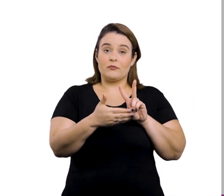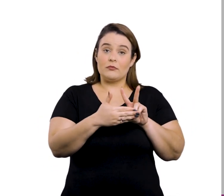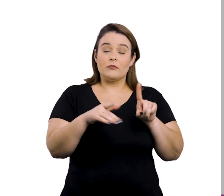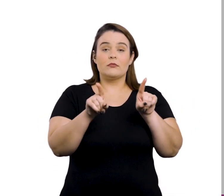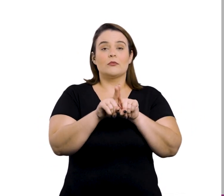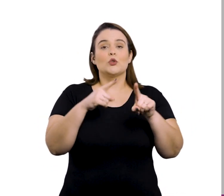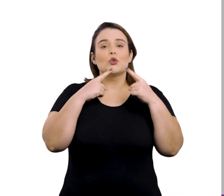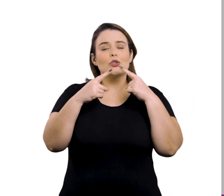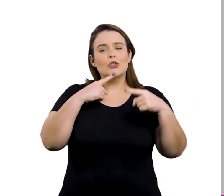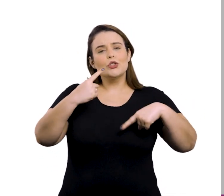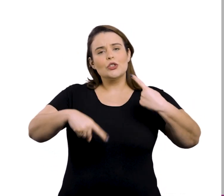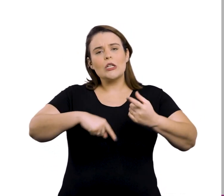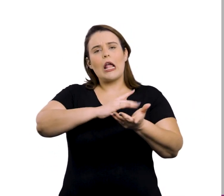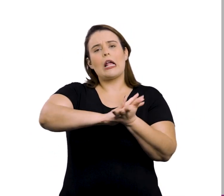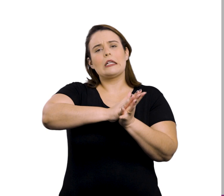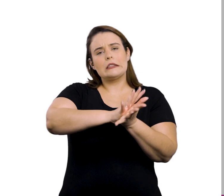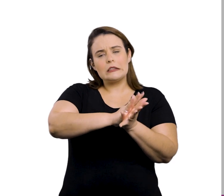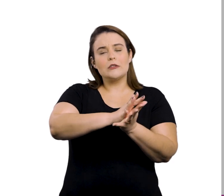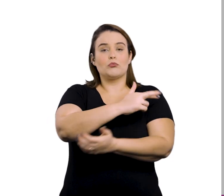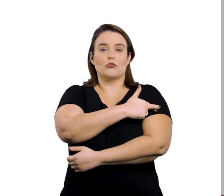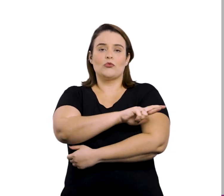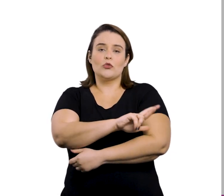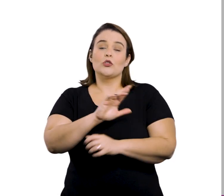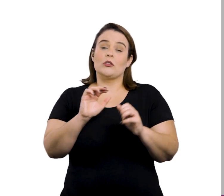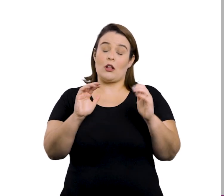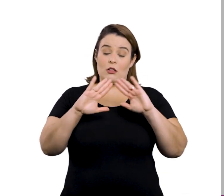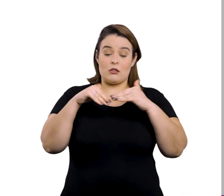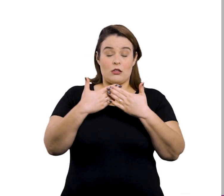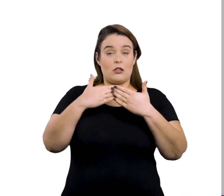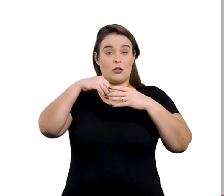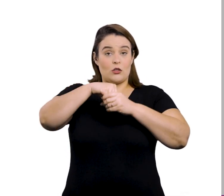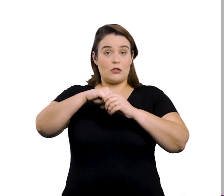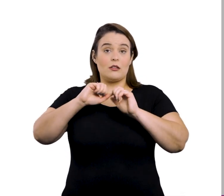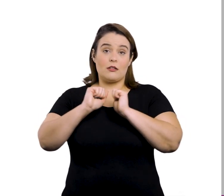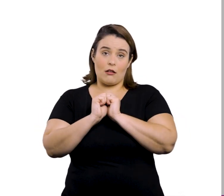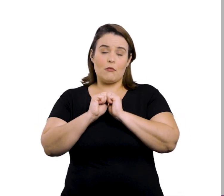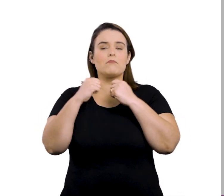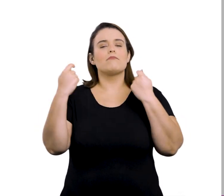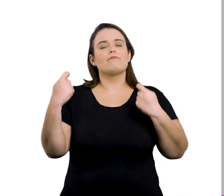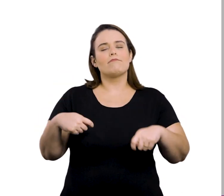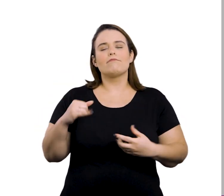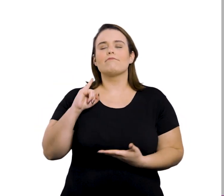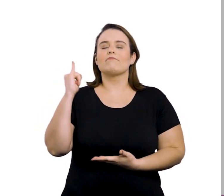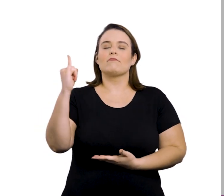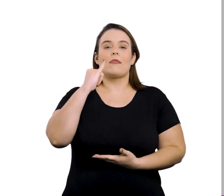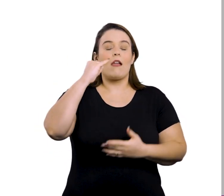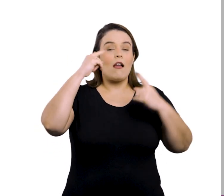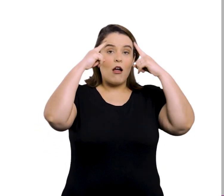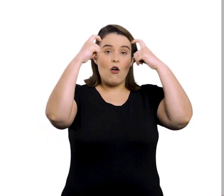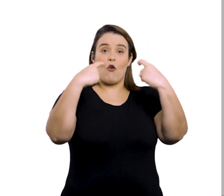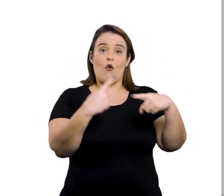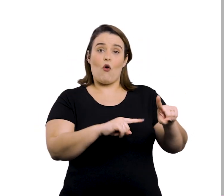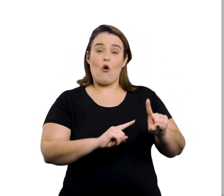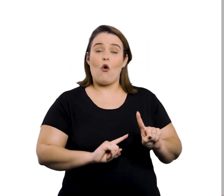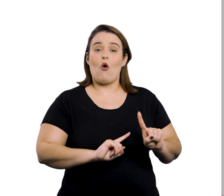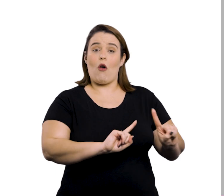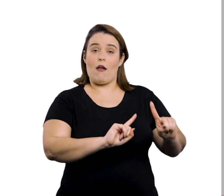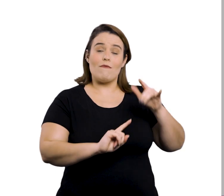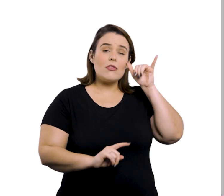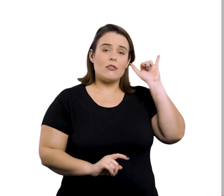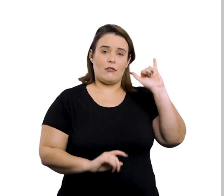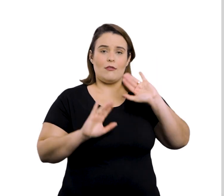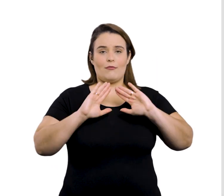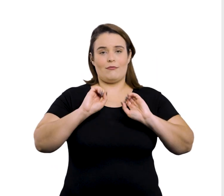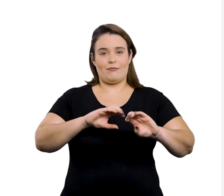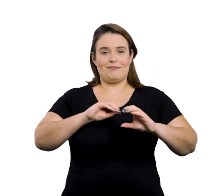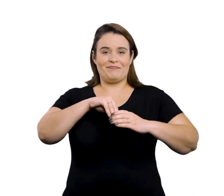discutir racismo religioso junto às comunidades escolares é fundamental para combatermos a barbárie na educação.